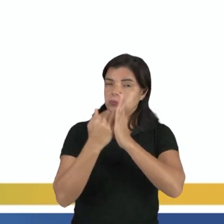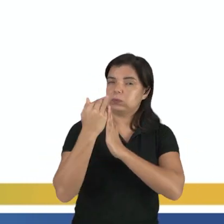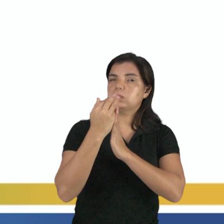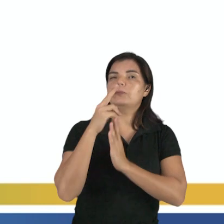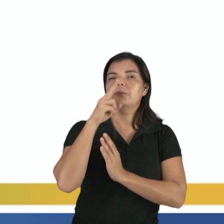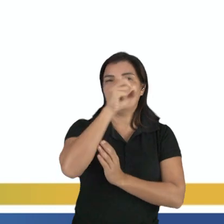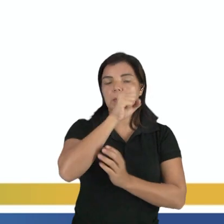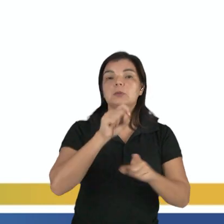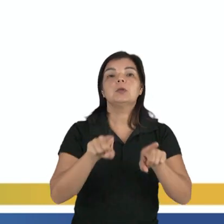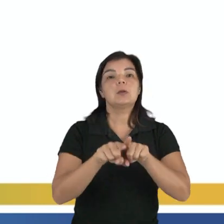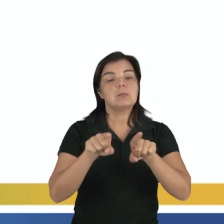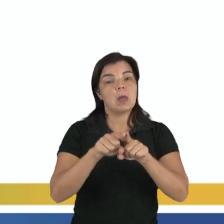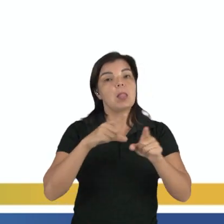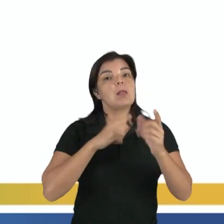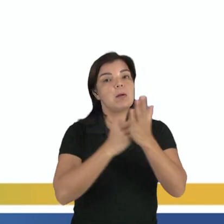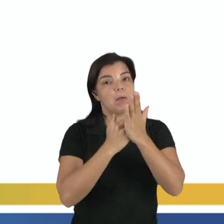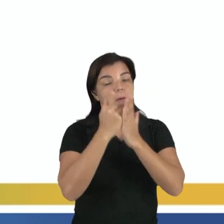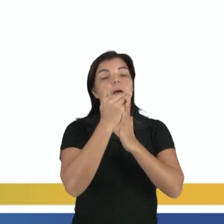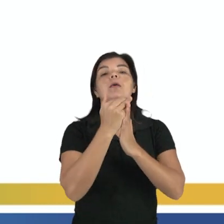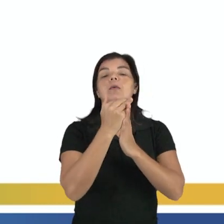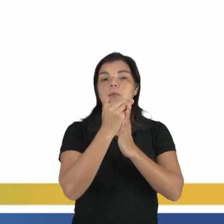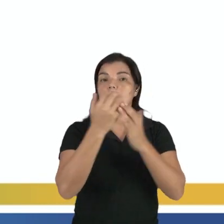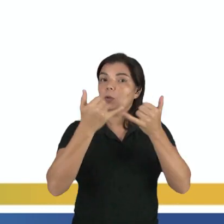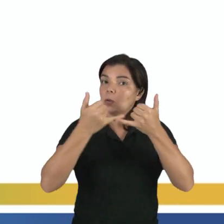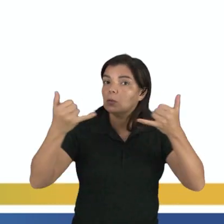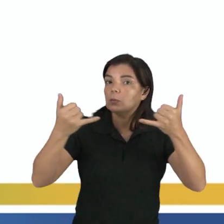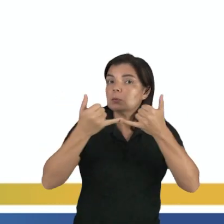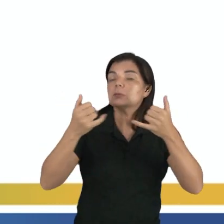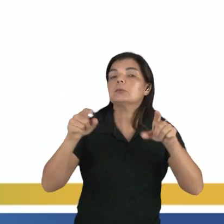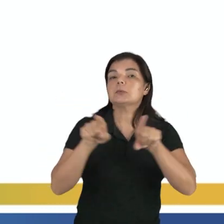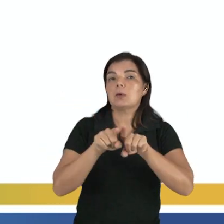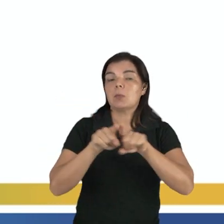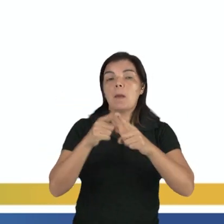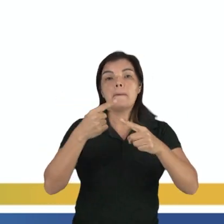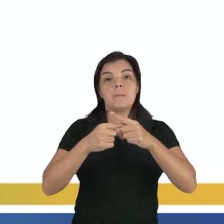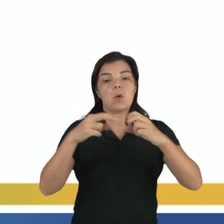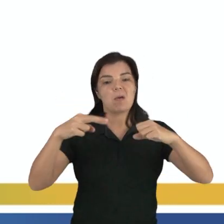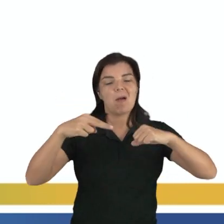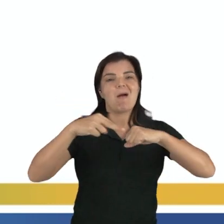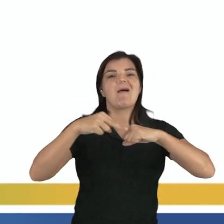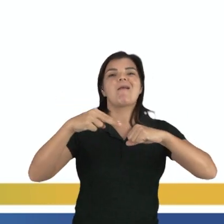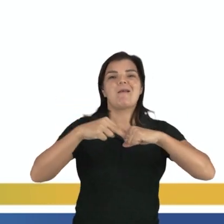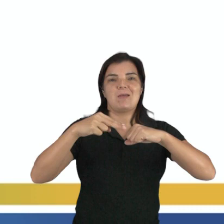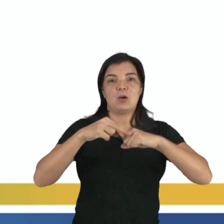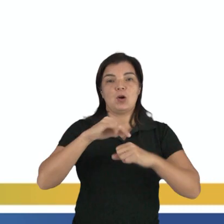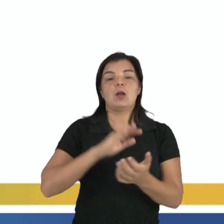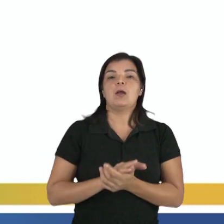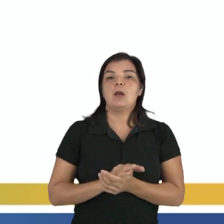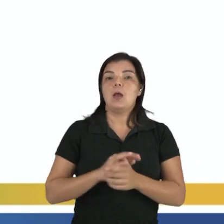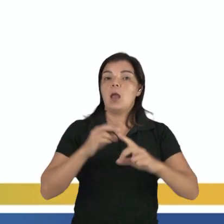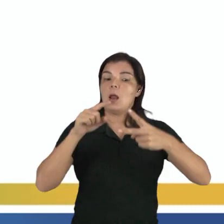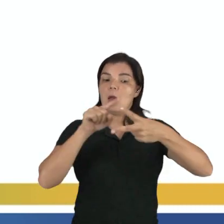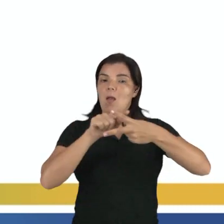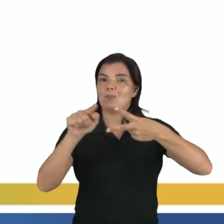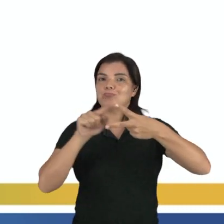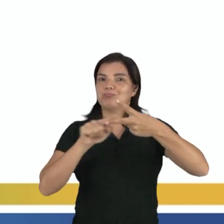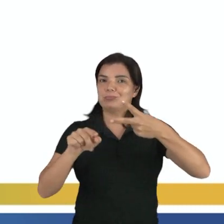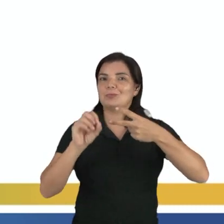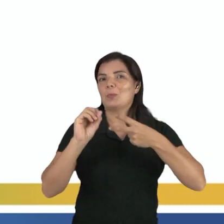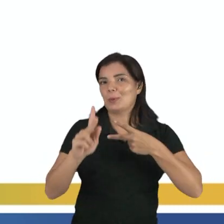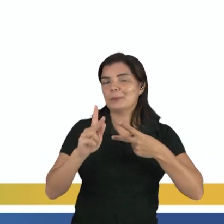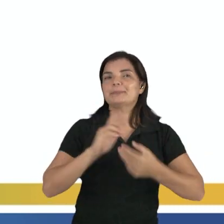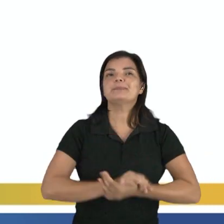muito alta né você vai ter esse aumento das da corrente elétrica porque essa ligação ela é em paralelo